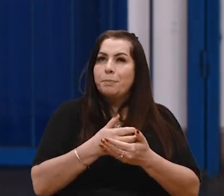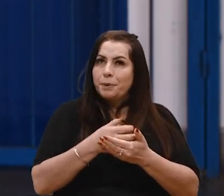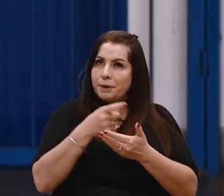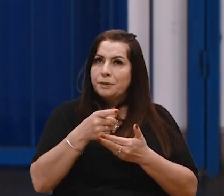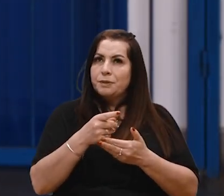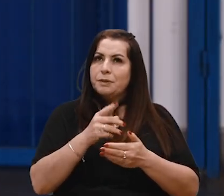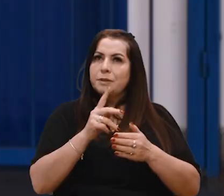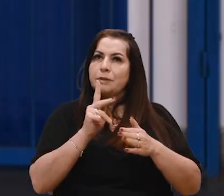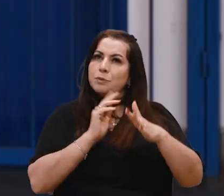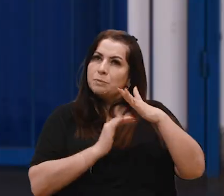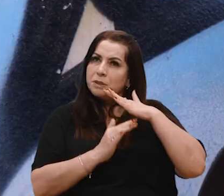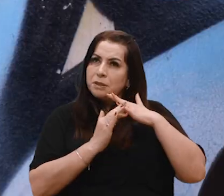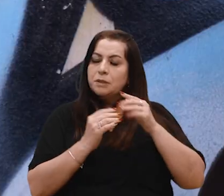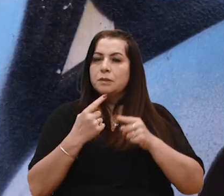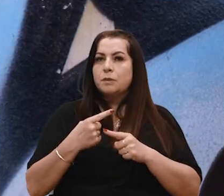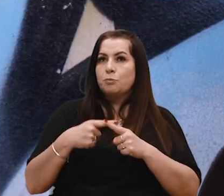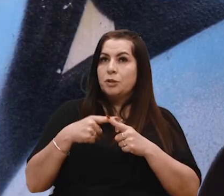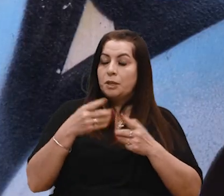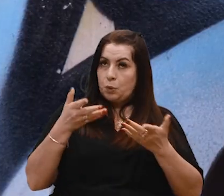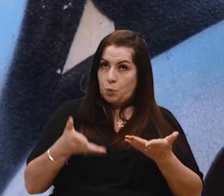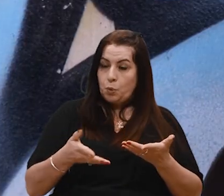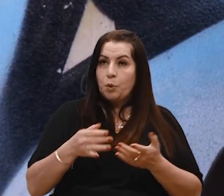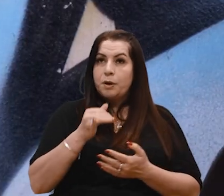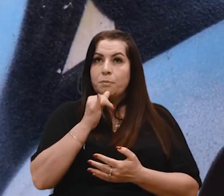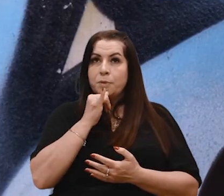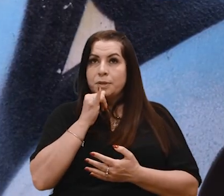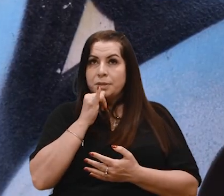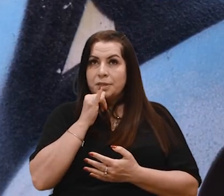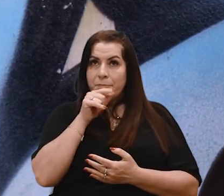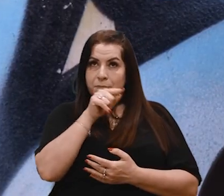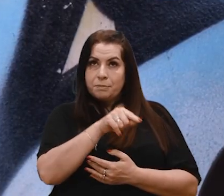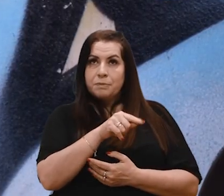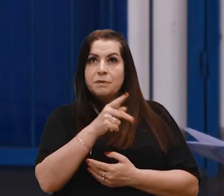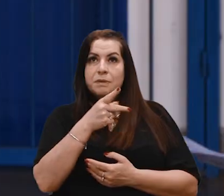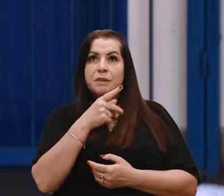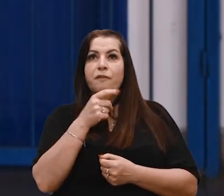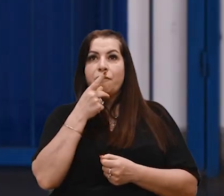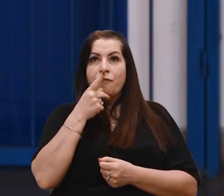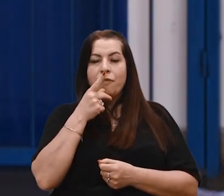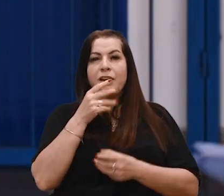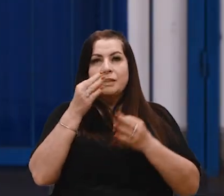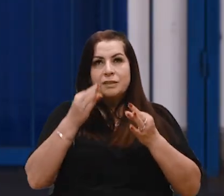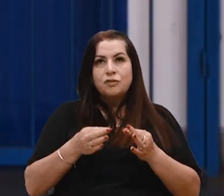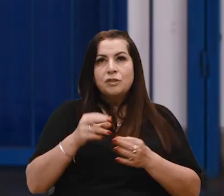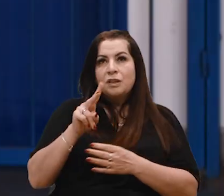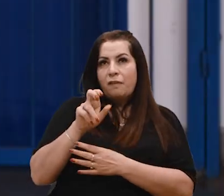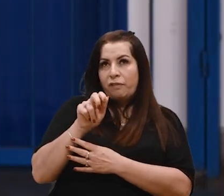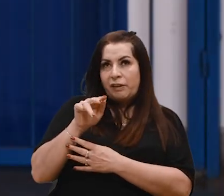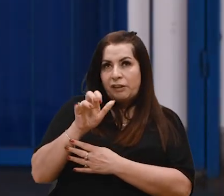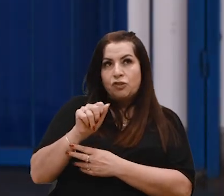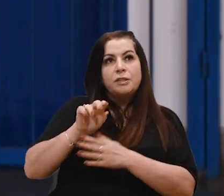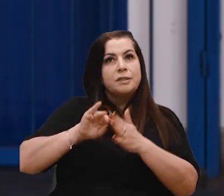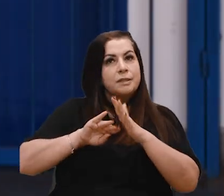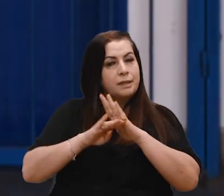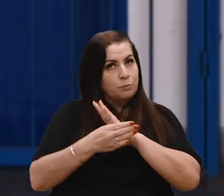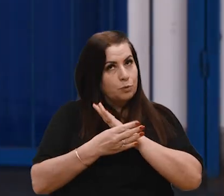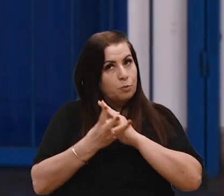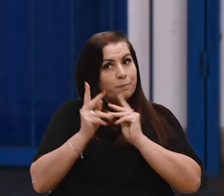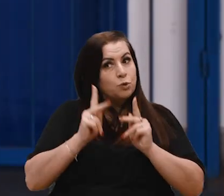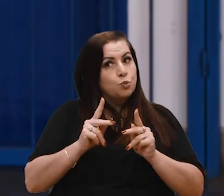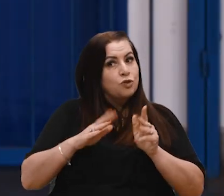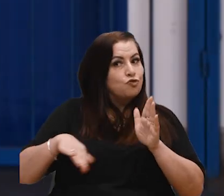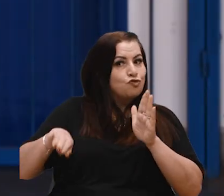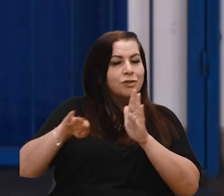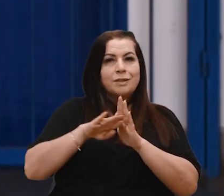ao acolhimento dos imigrantes, porque agora, por exemplo, o Volks fala direitinho, a Valentina já se adaptou, mas tem muita